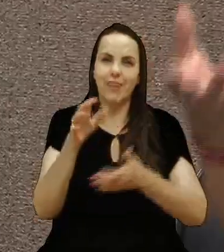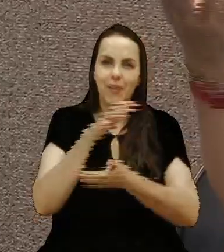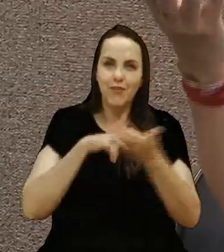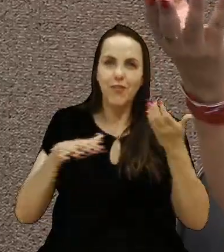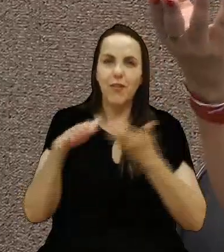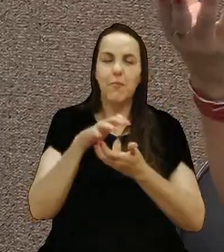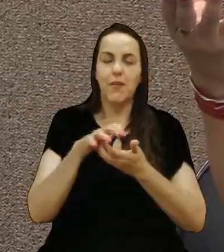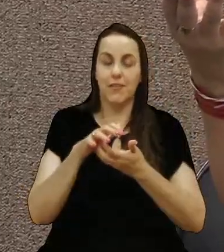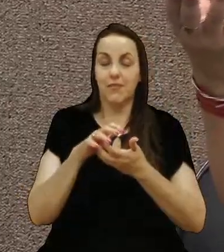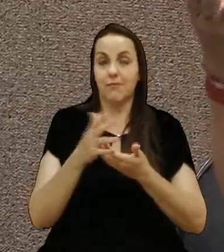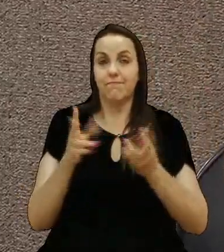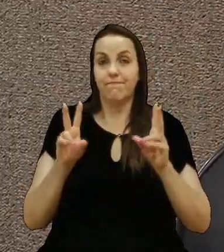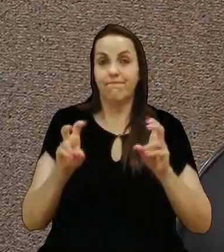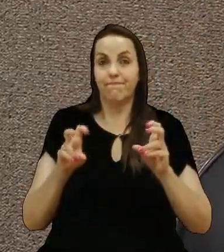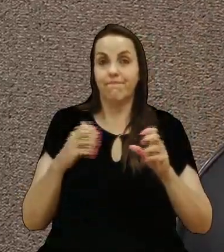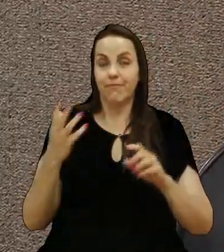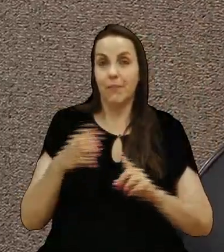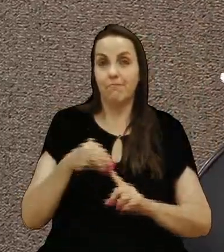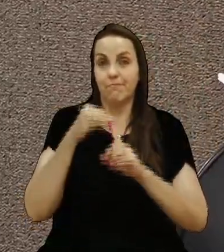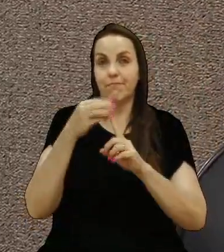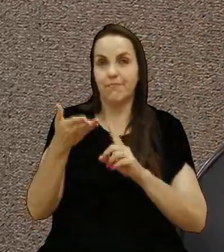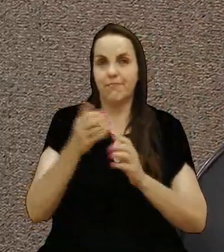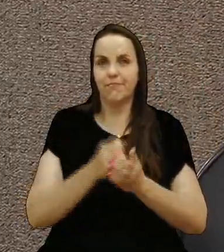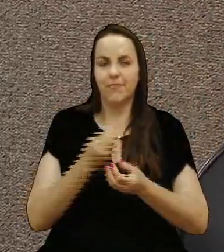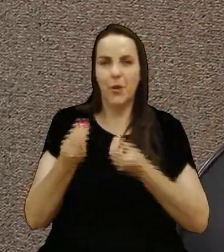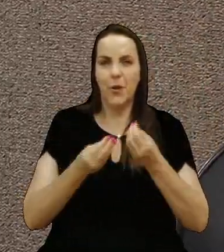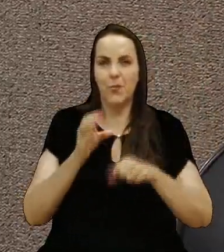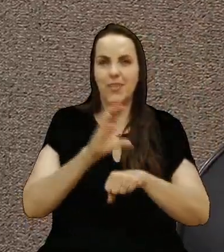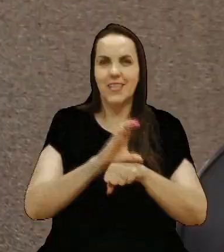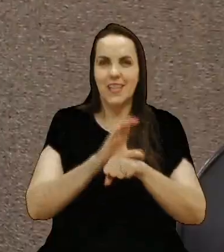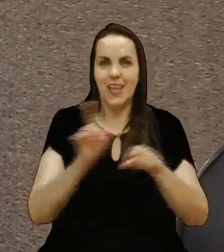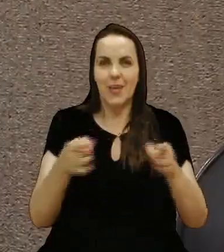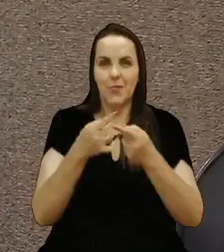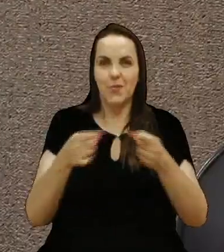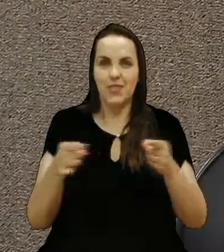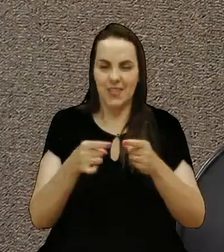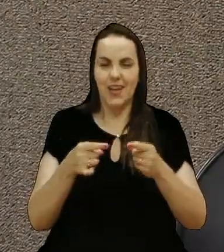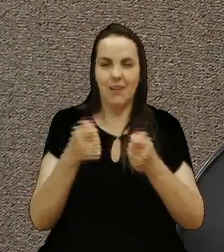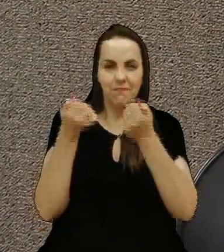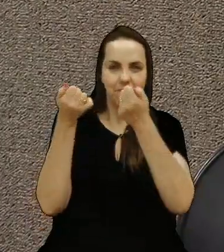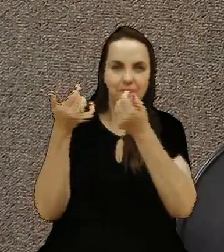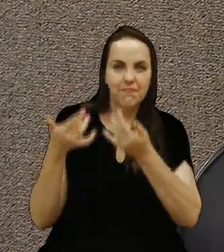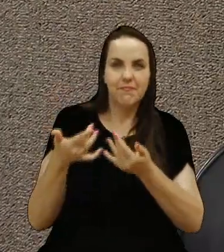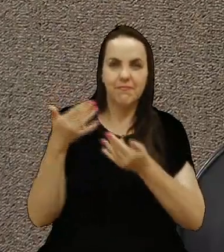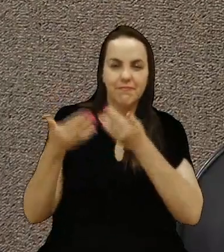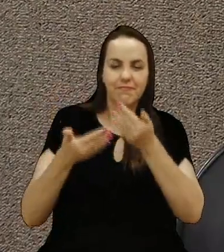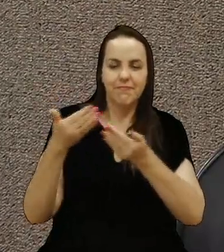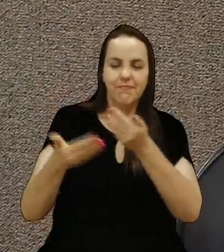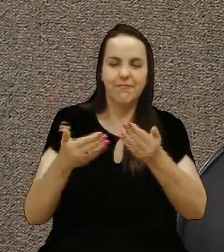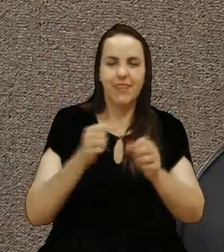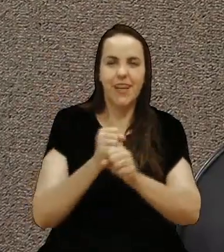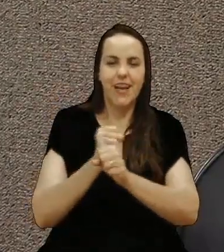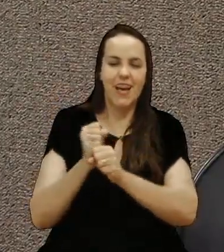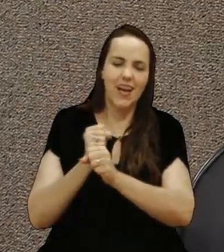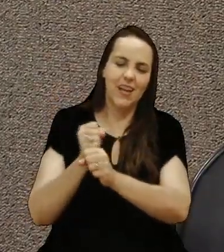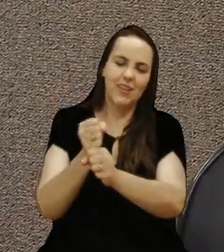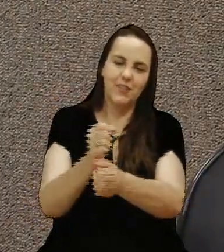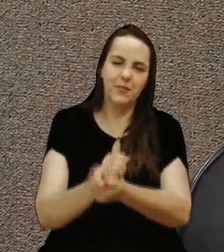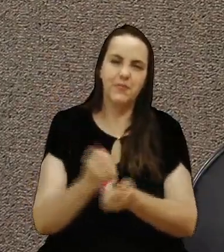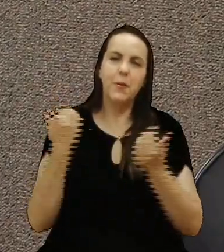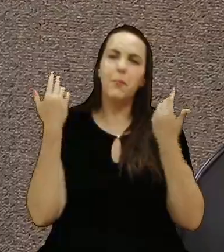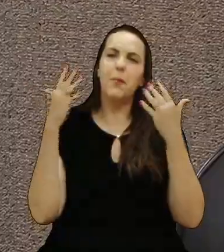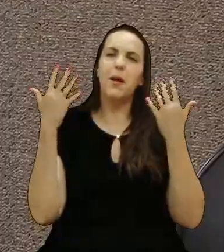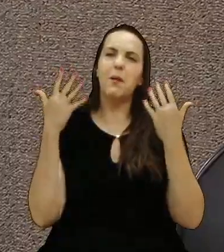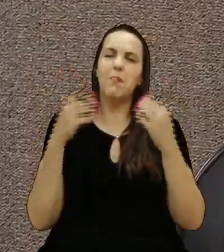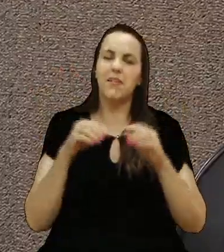causas essenciais, como essas que o CETEC musical vem tratando e trabalhando ao longo dos anos. Parabéns! Tenho certeza que é um